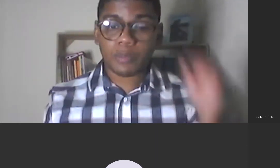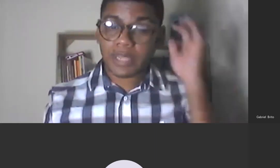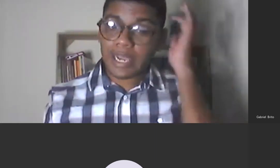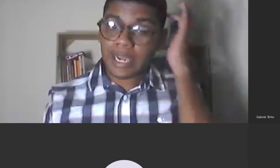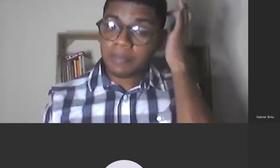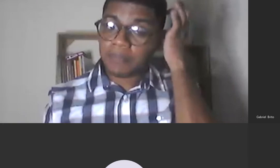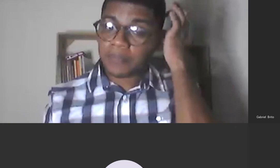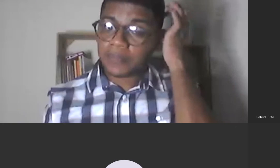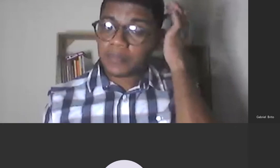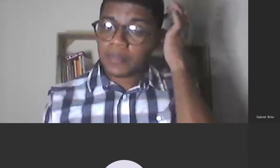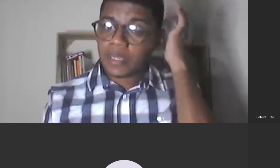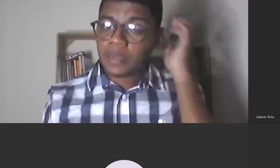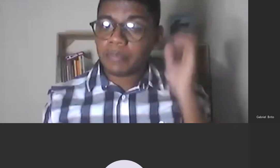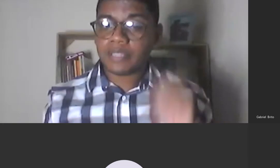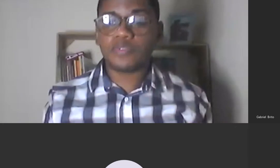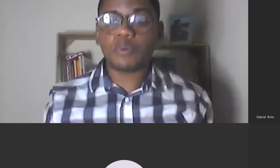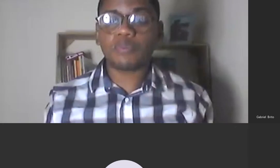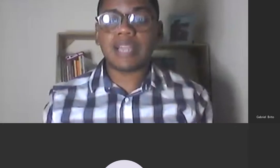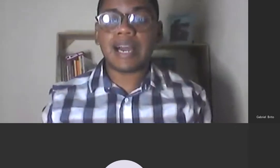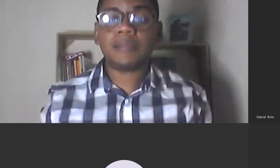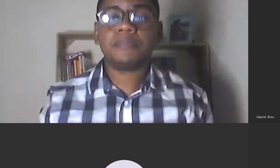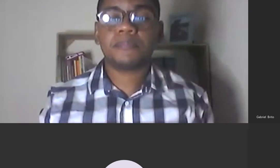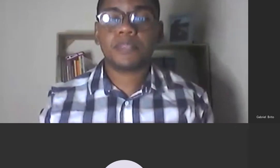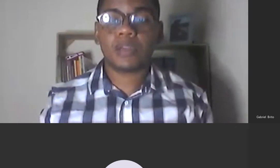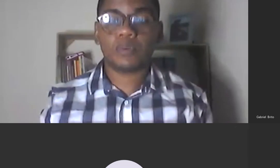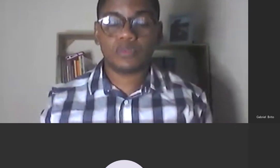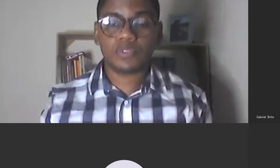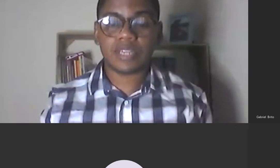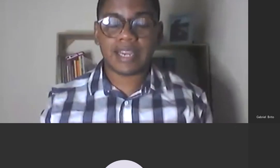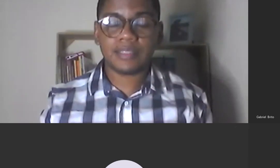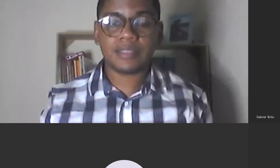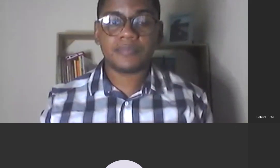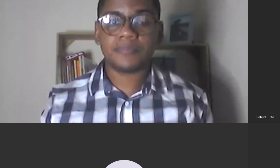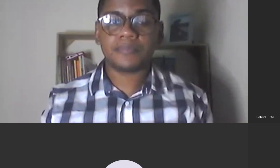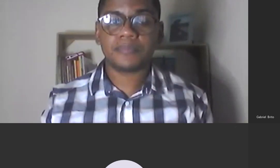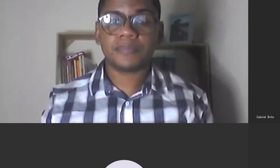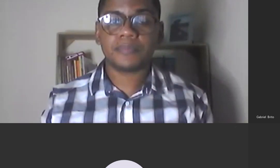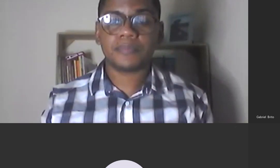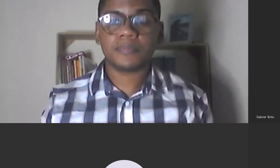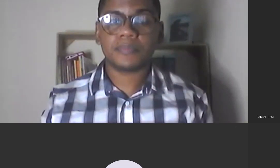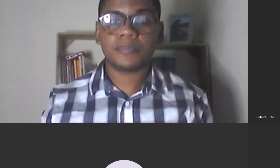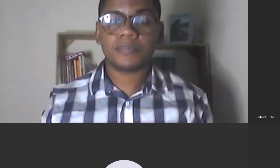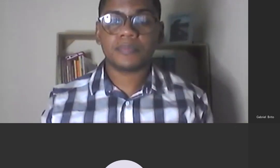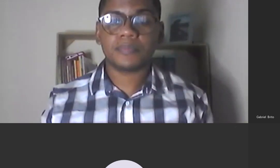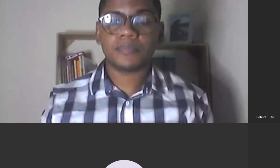Tá dando para acompanhar? Preciso voltar em algum dos sinais.